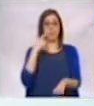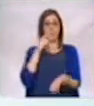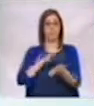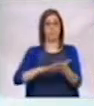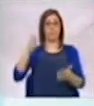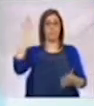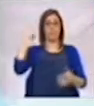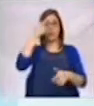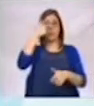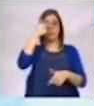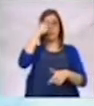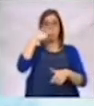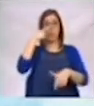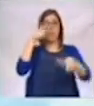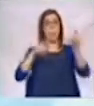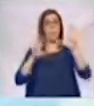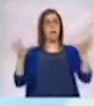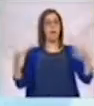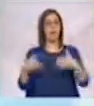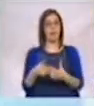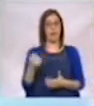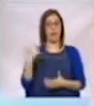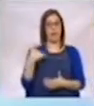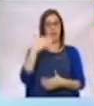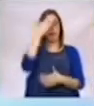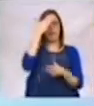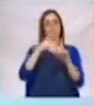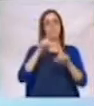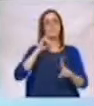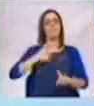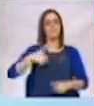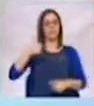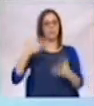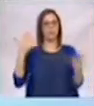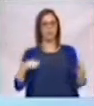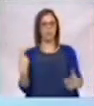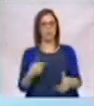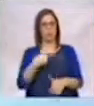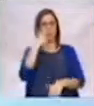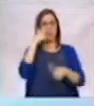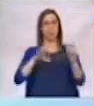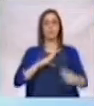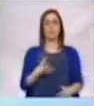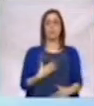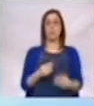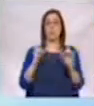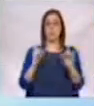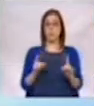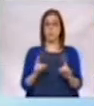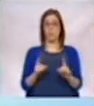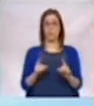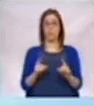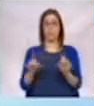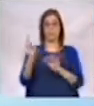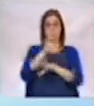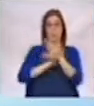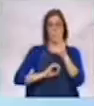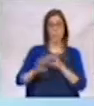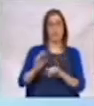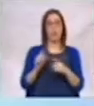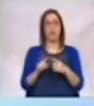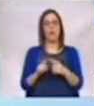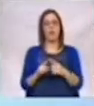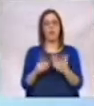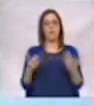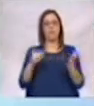que não conhecíamos na história da humanidade recente. E por isso, creio que é fundamental todos os cidadãos do mundo, seja